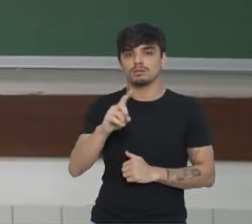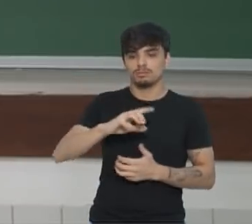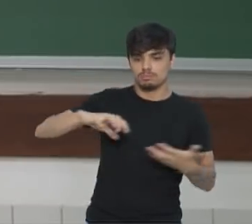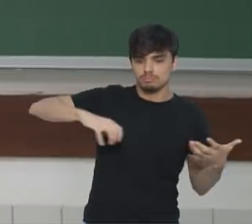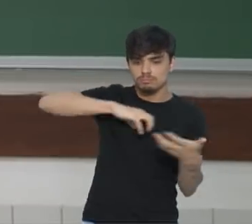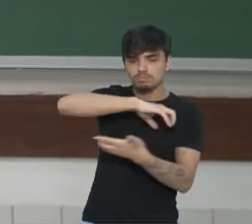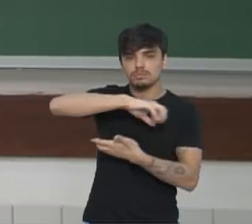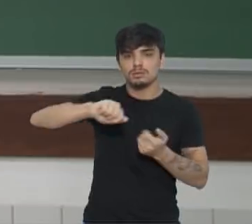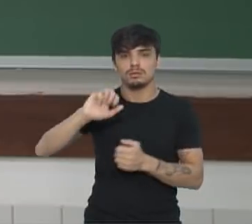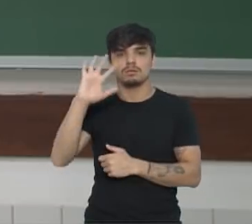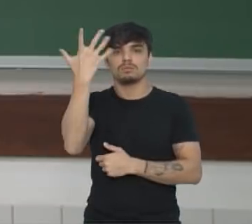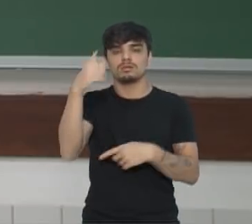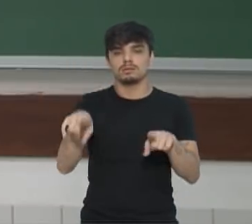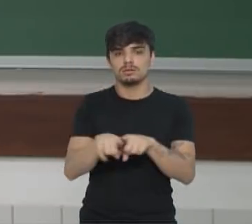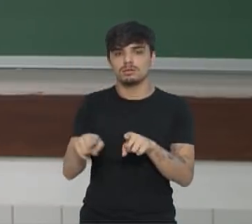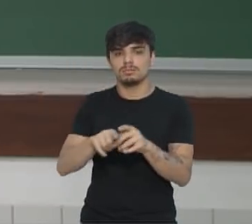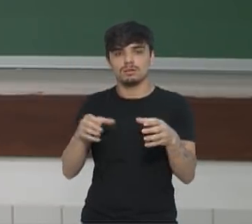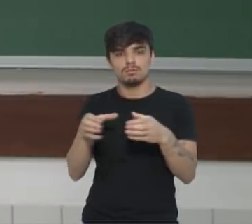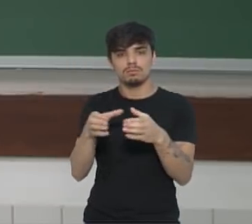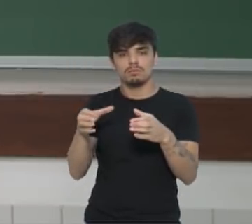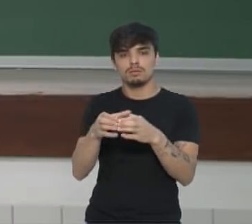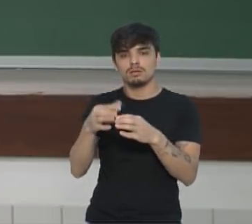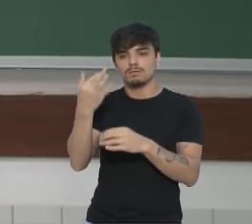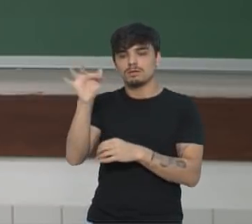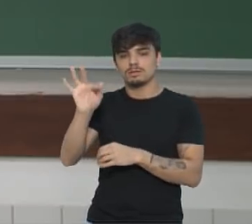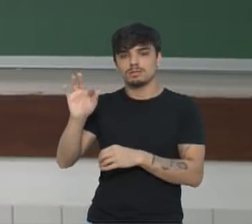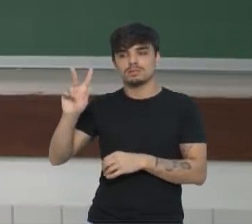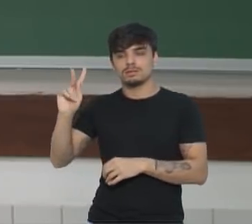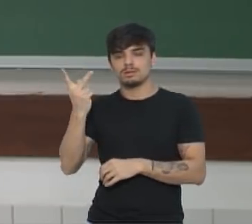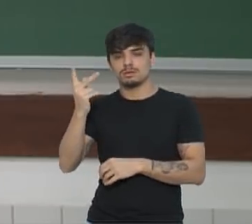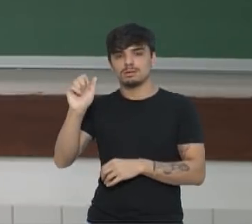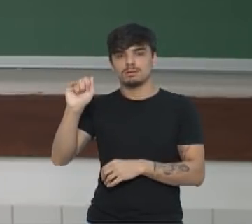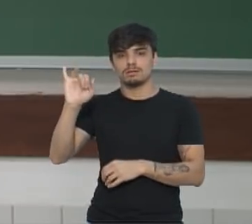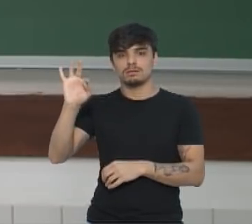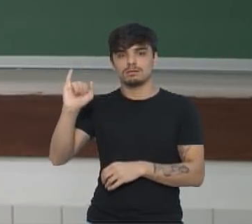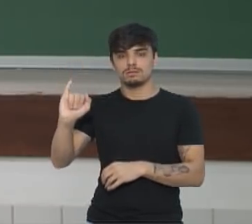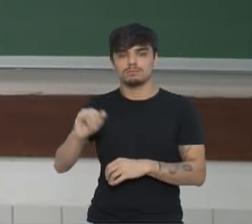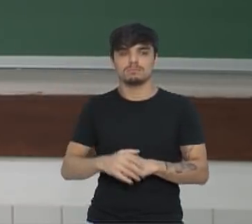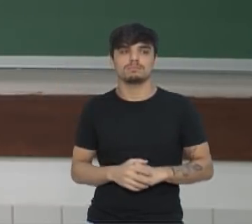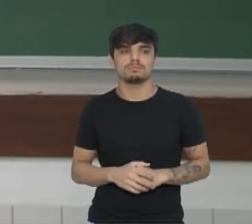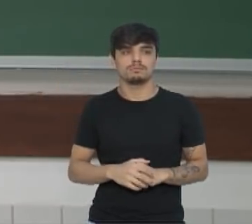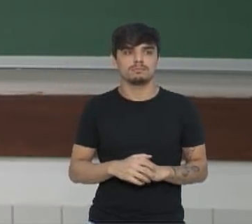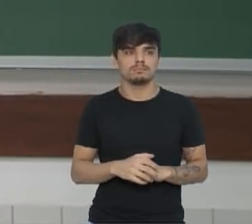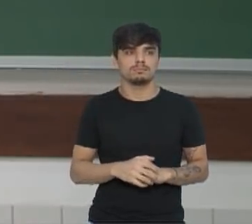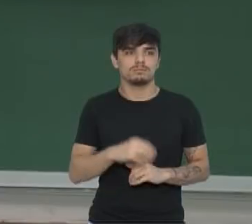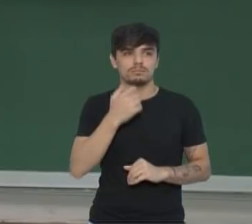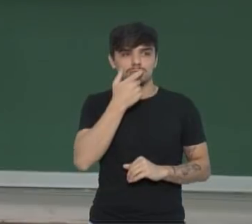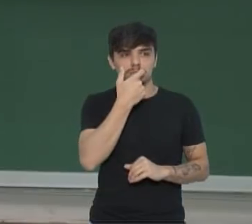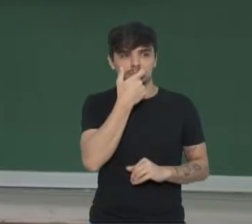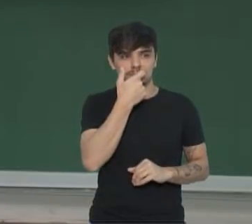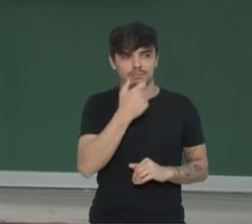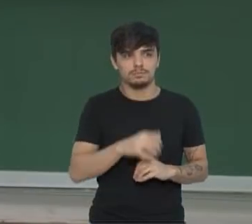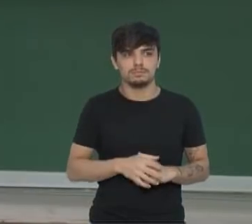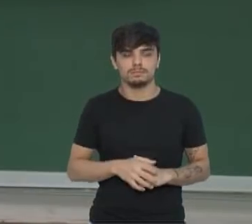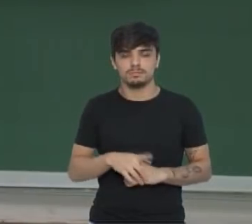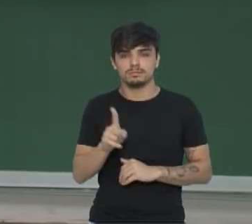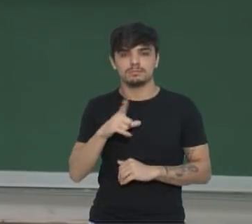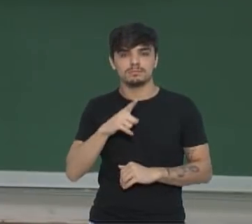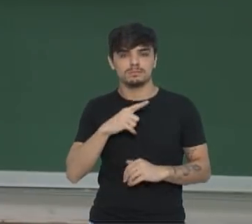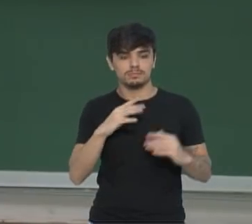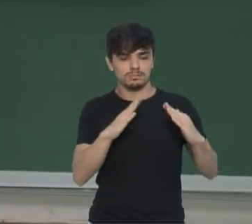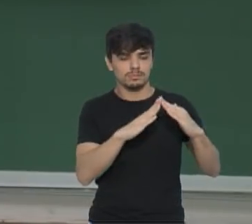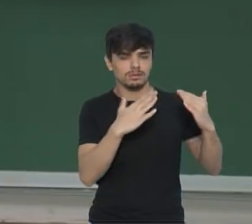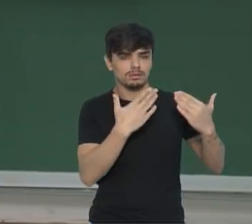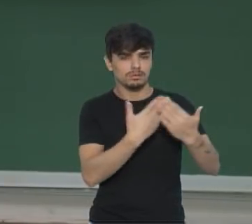revolta na colônia francesa do Haiti, que nós vamos falar posteriormente. E eles vão instituir a escola